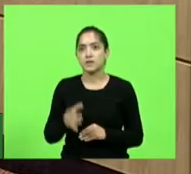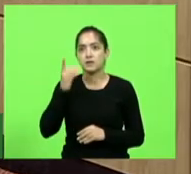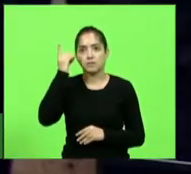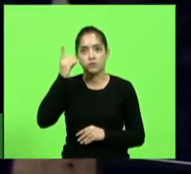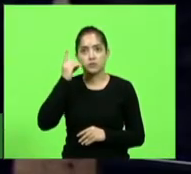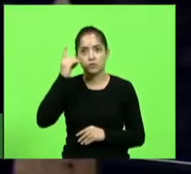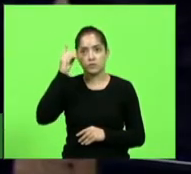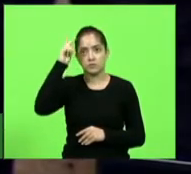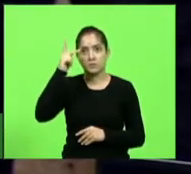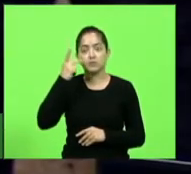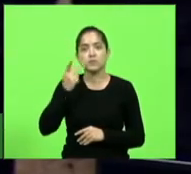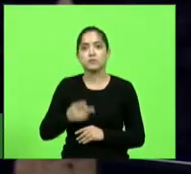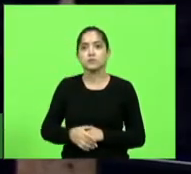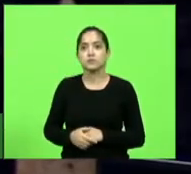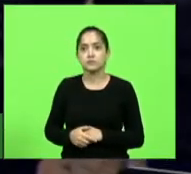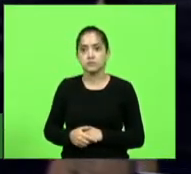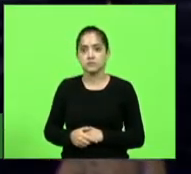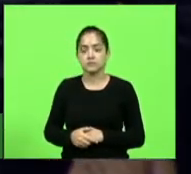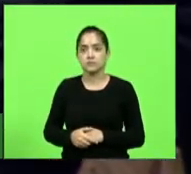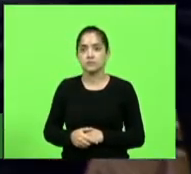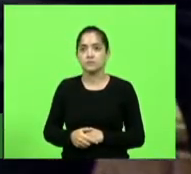Alves. Senhor presidente, só para